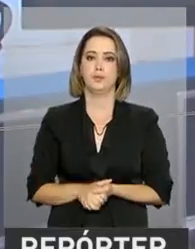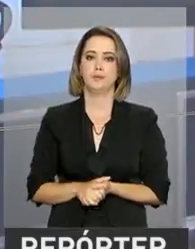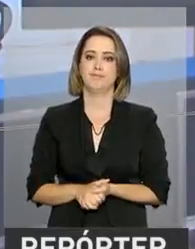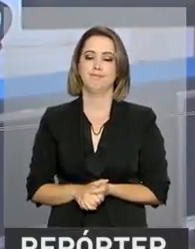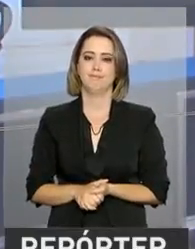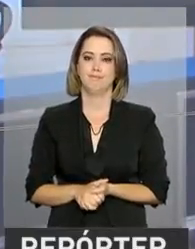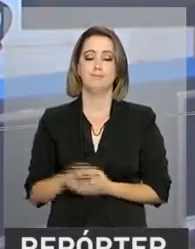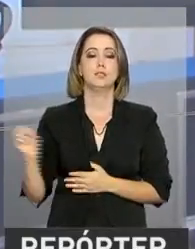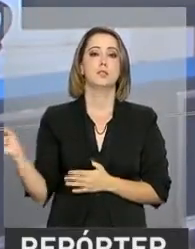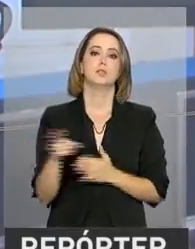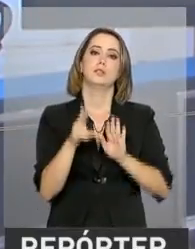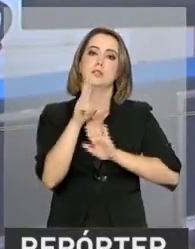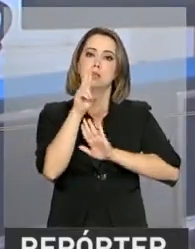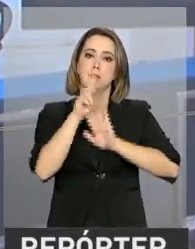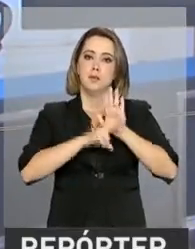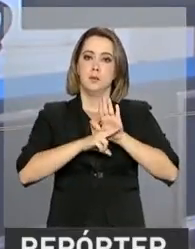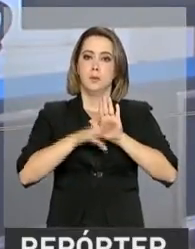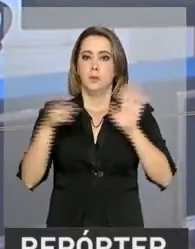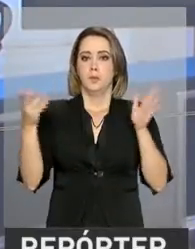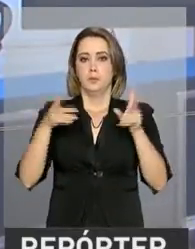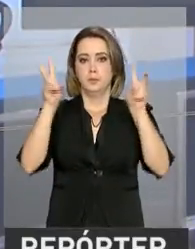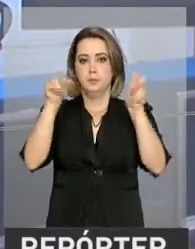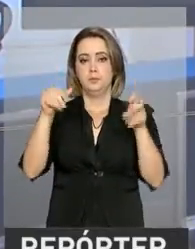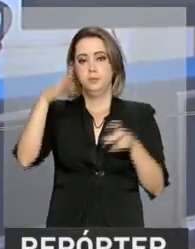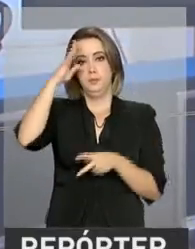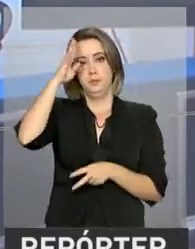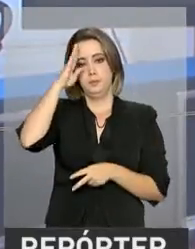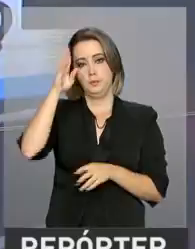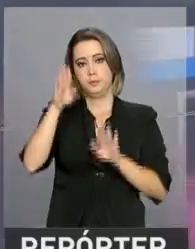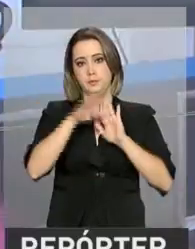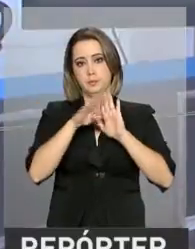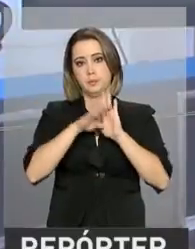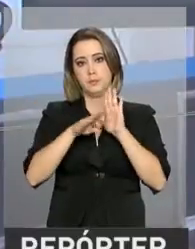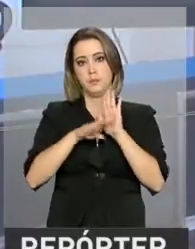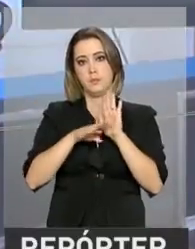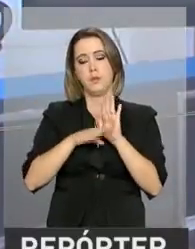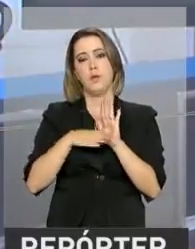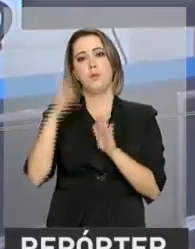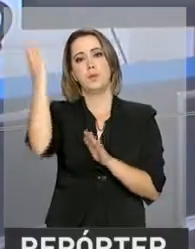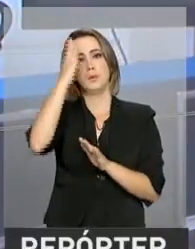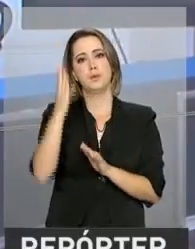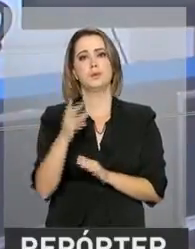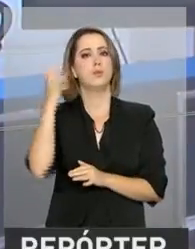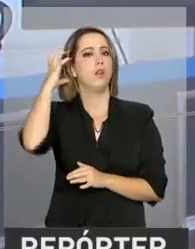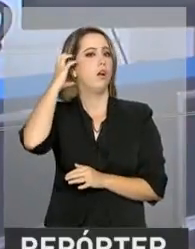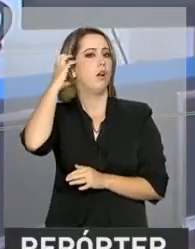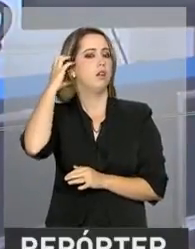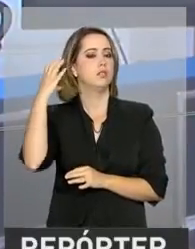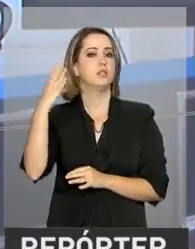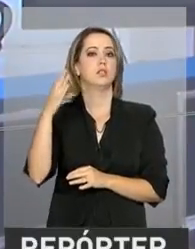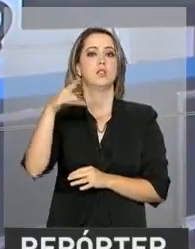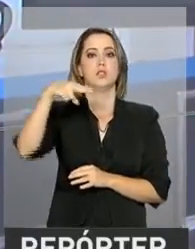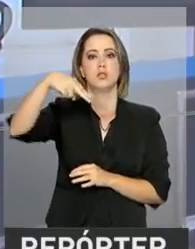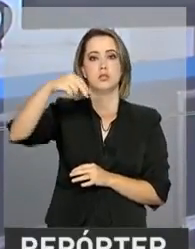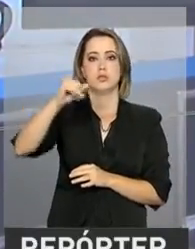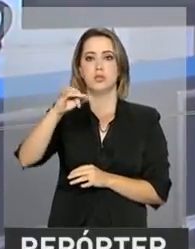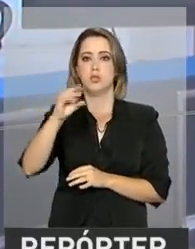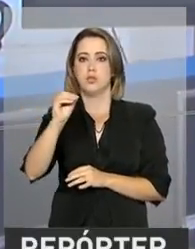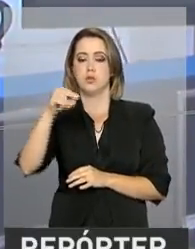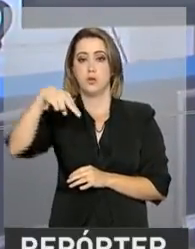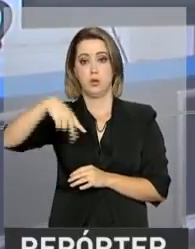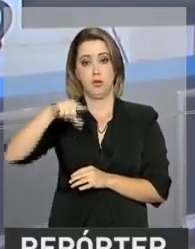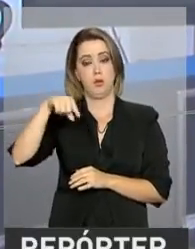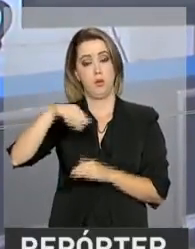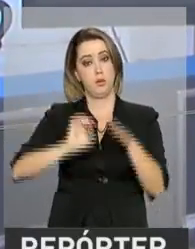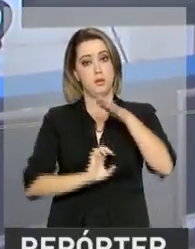reforma da previdência foi tema nesta quarta feira do programa revista brasil rádio nacional uma emissora da empresa brasil